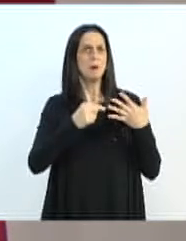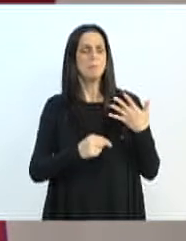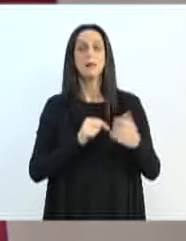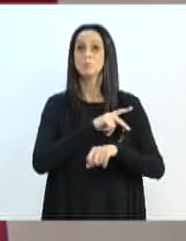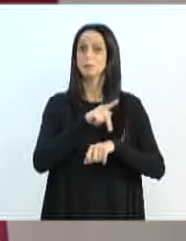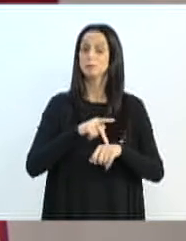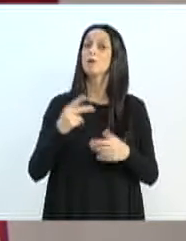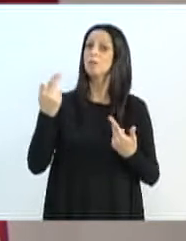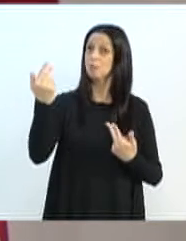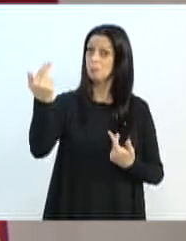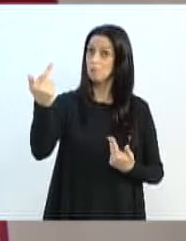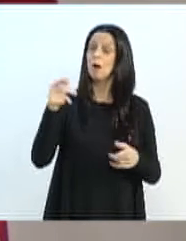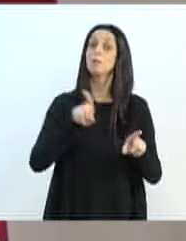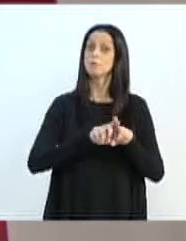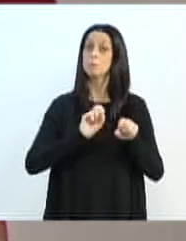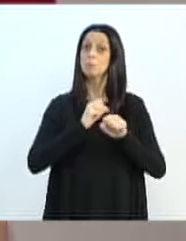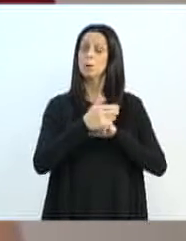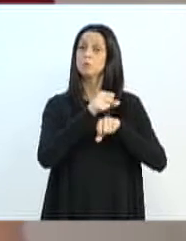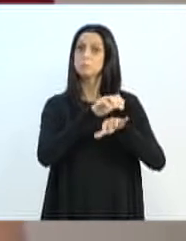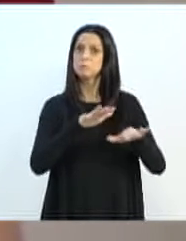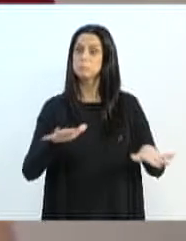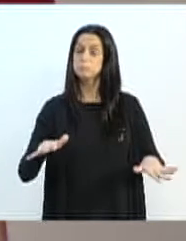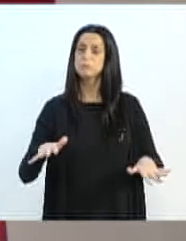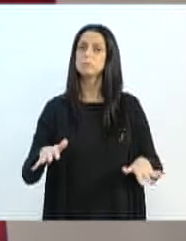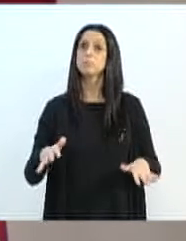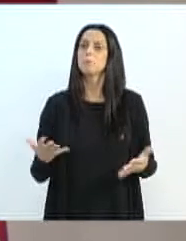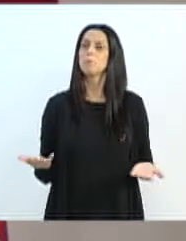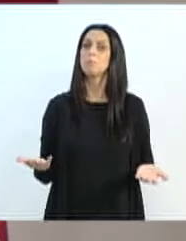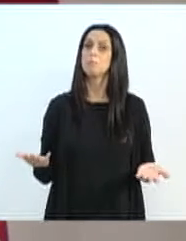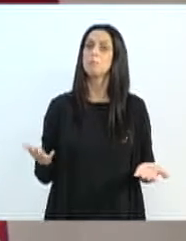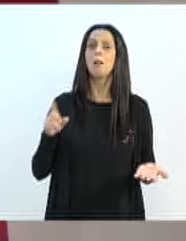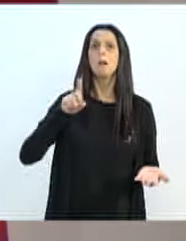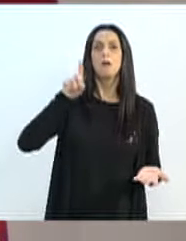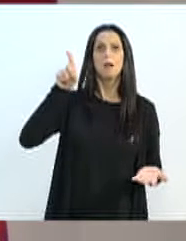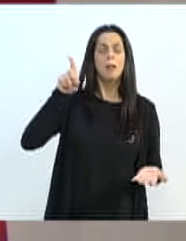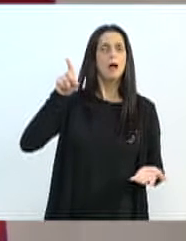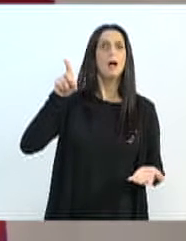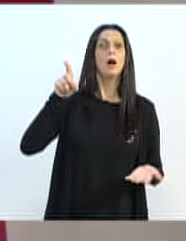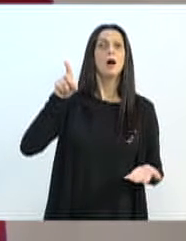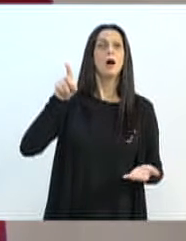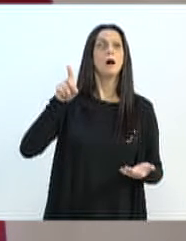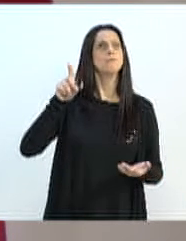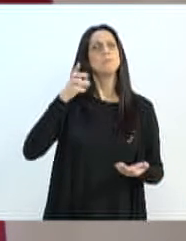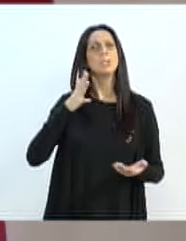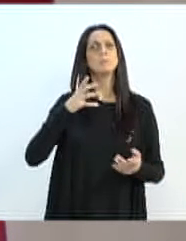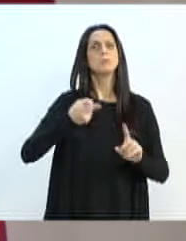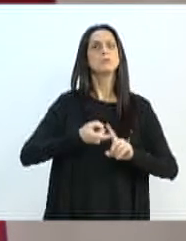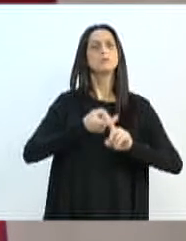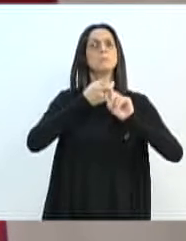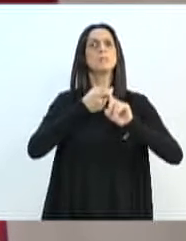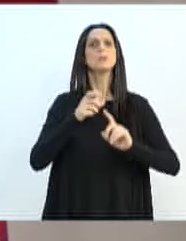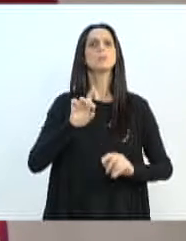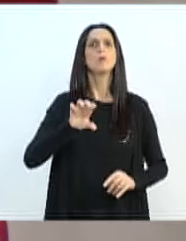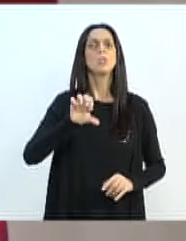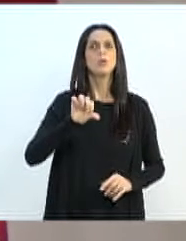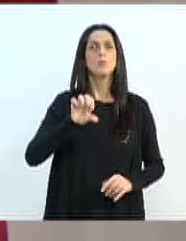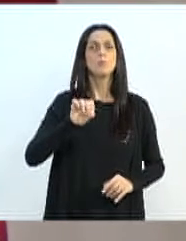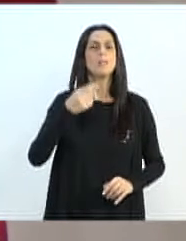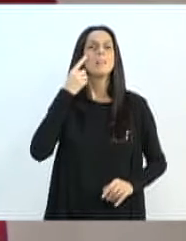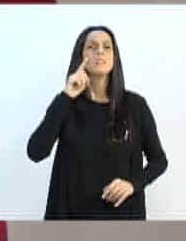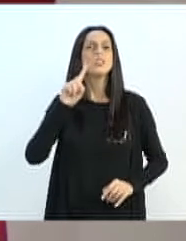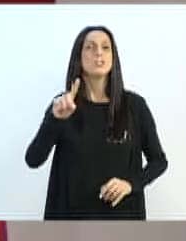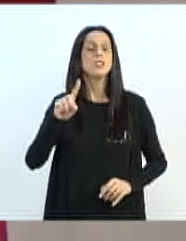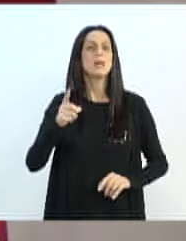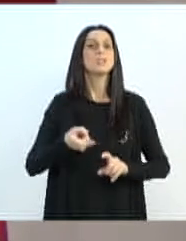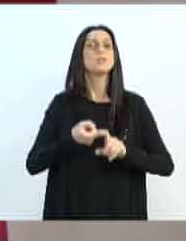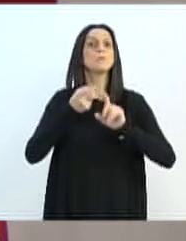passaram por essa pandemia global, mantiveram suas aulas suspensas por no máximo 90 dias, enquanto o Brasil